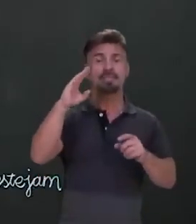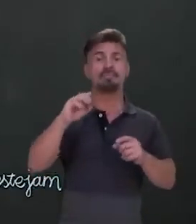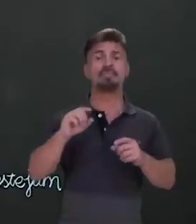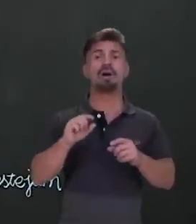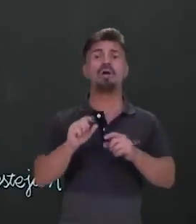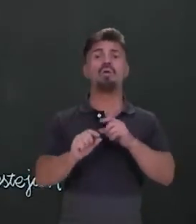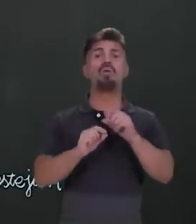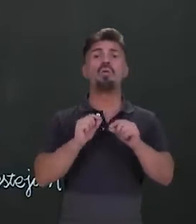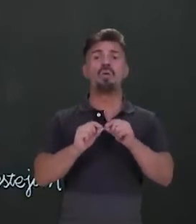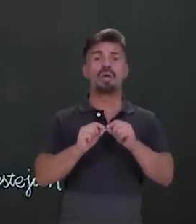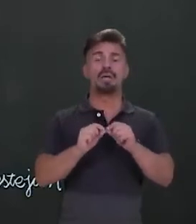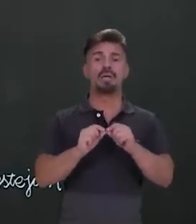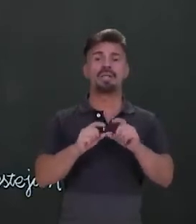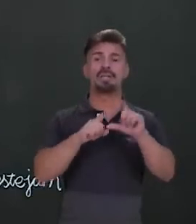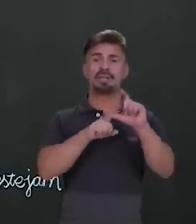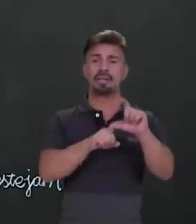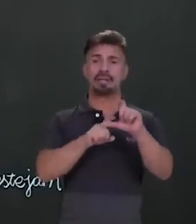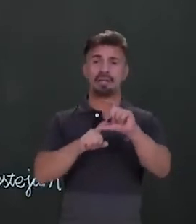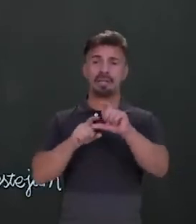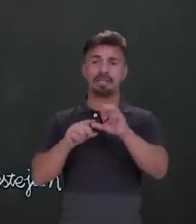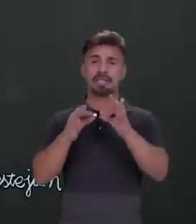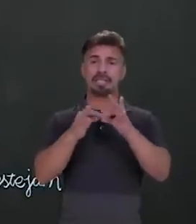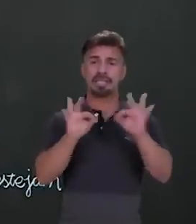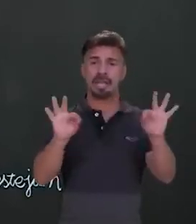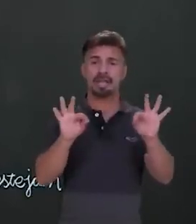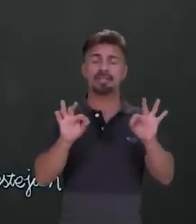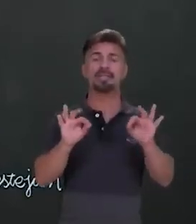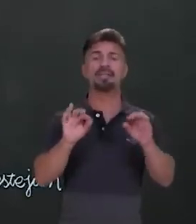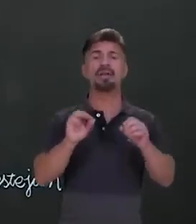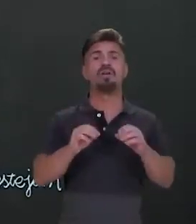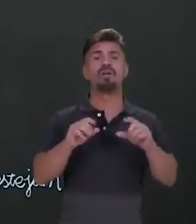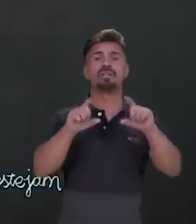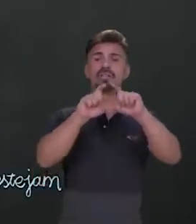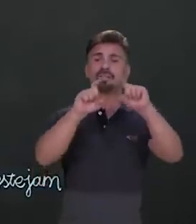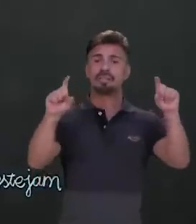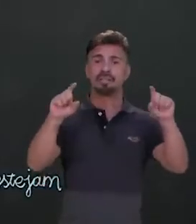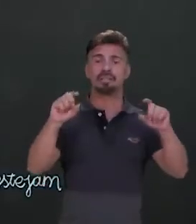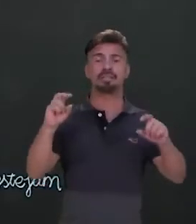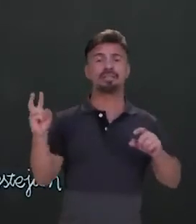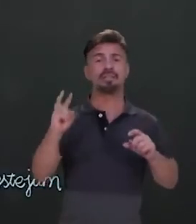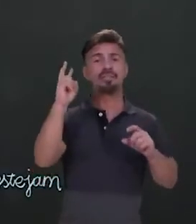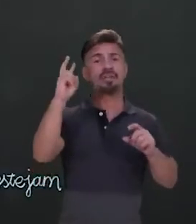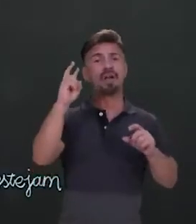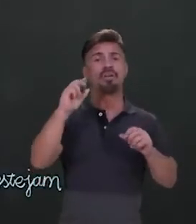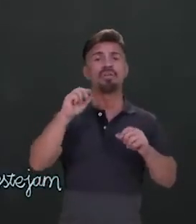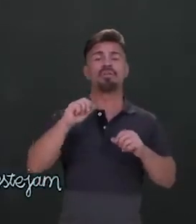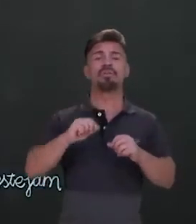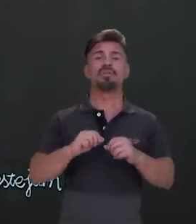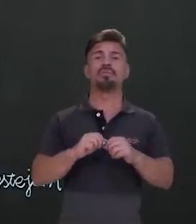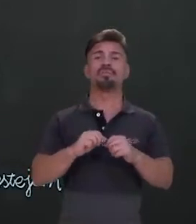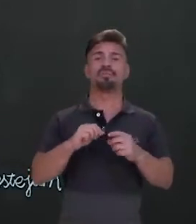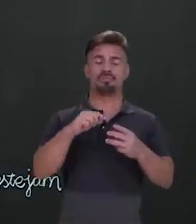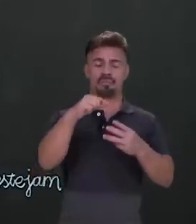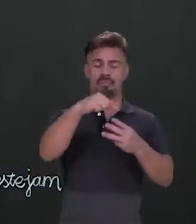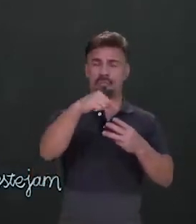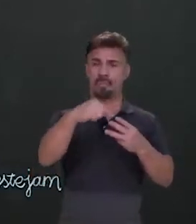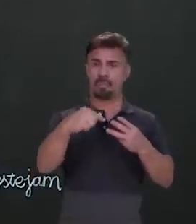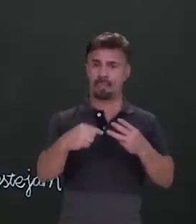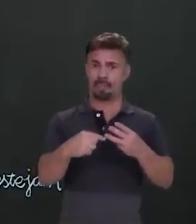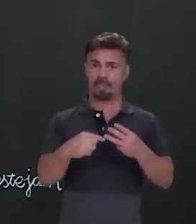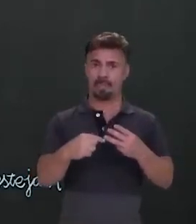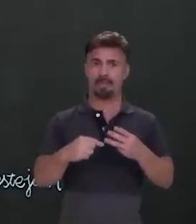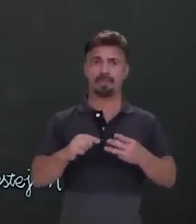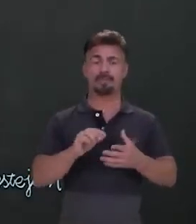de dependência sintática, pode ser apresentada por meio de uma oração de valor substantivo, adjetivo